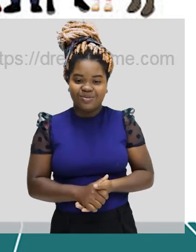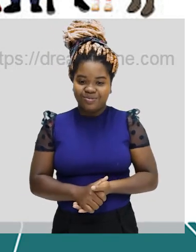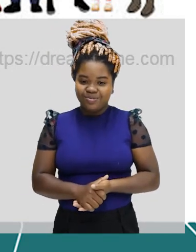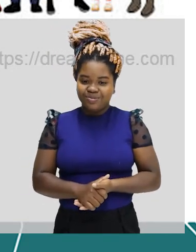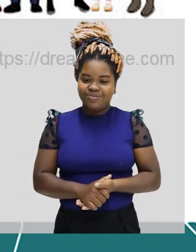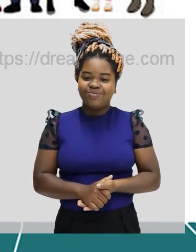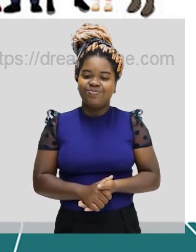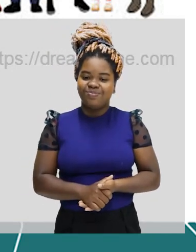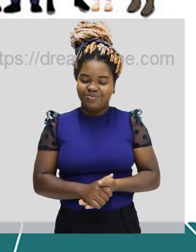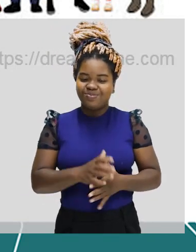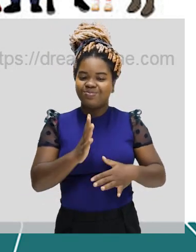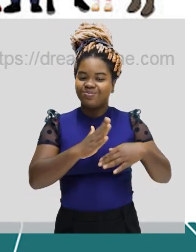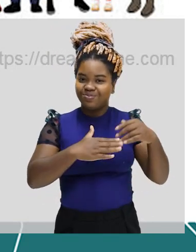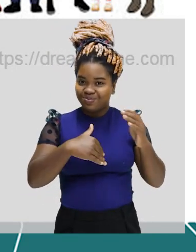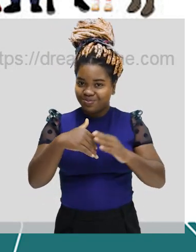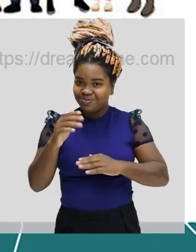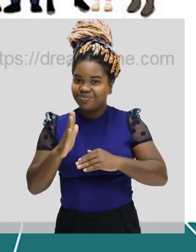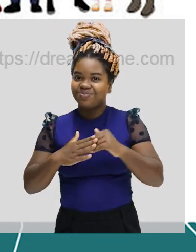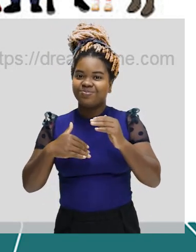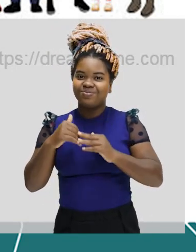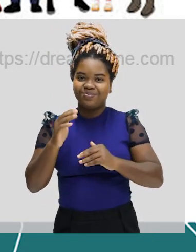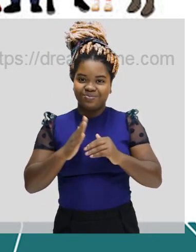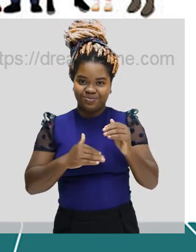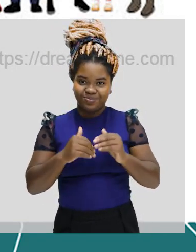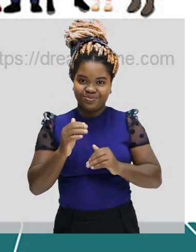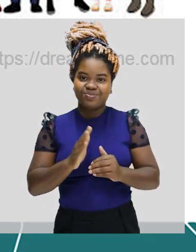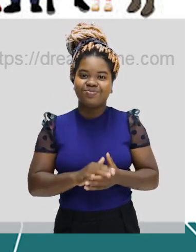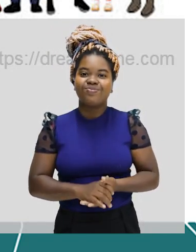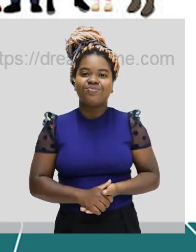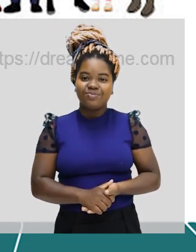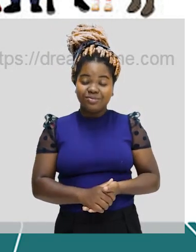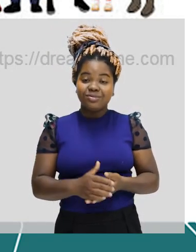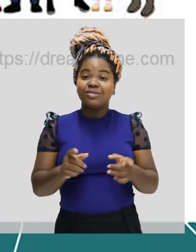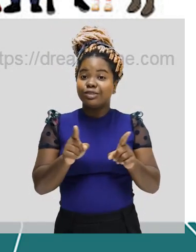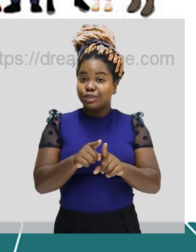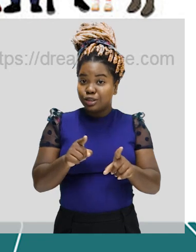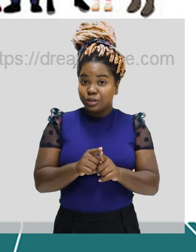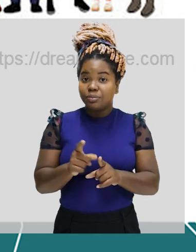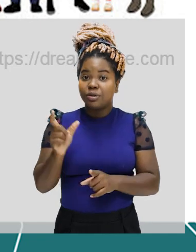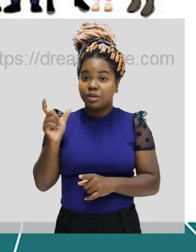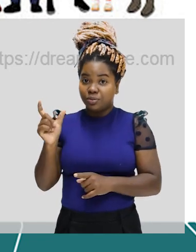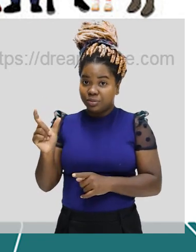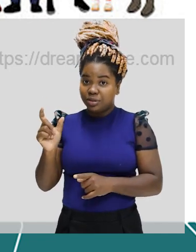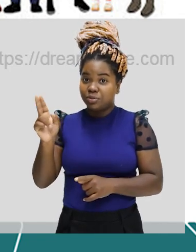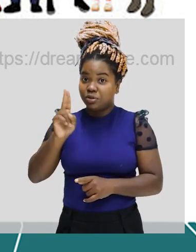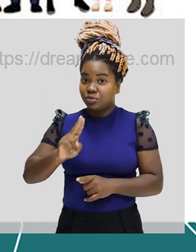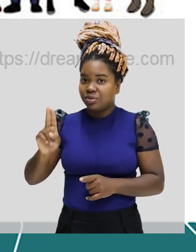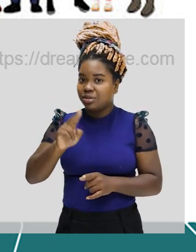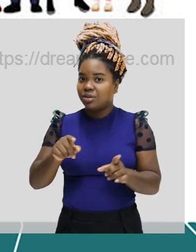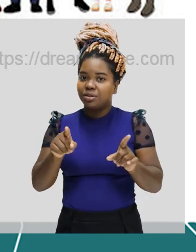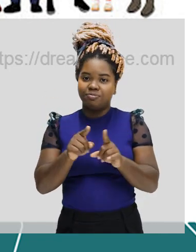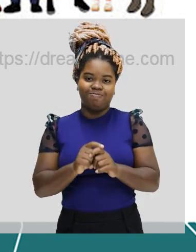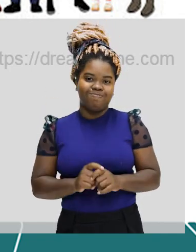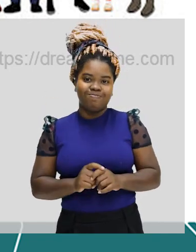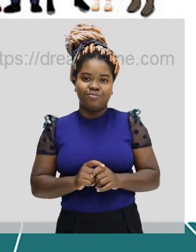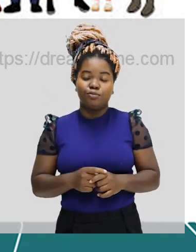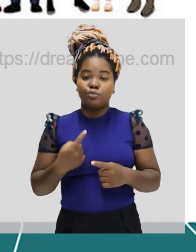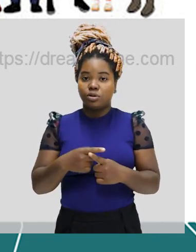occupations, ocupações ou profissões, que também é um termo que nós utilizamos. E aí você deve estar pensando,